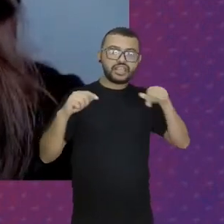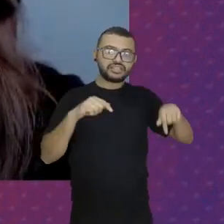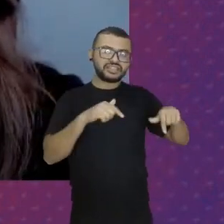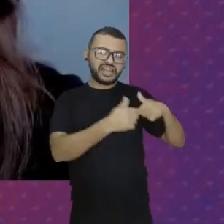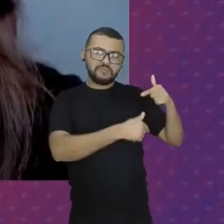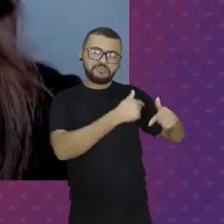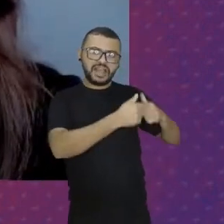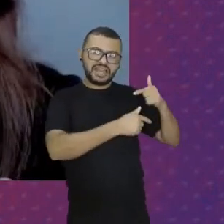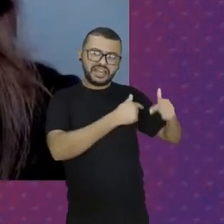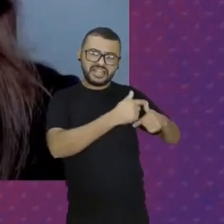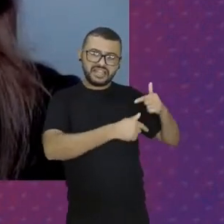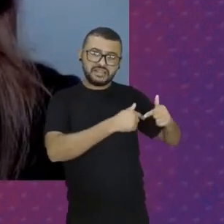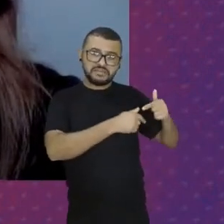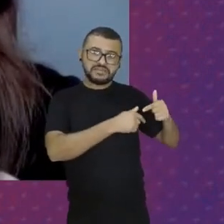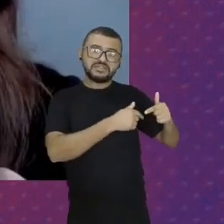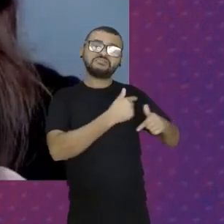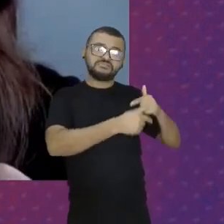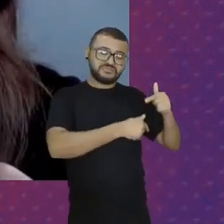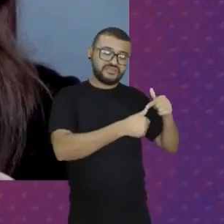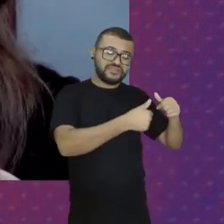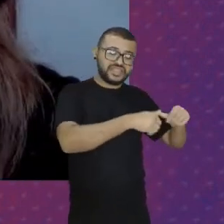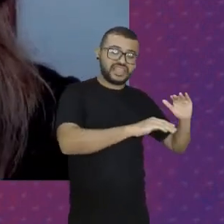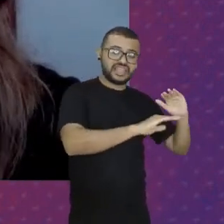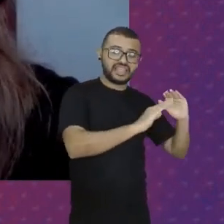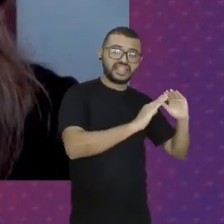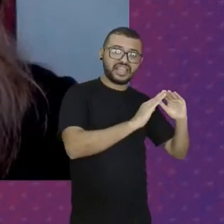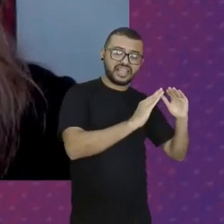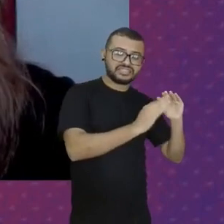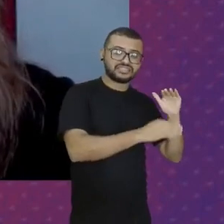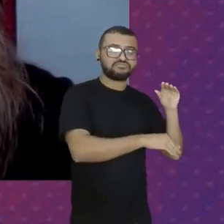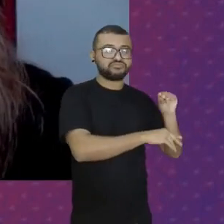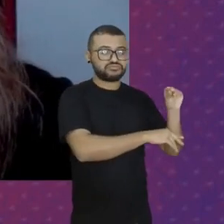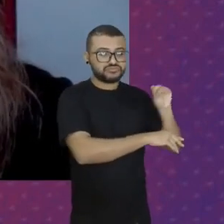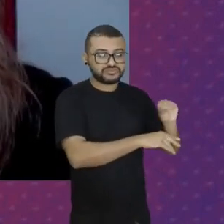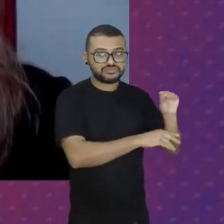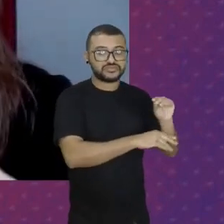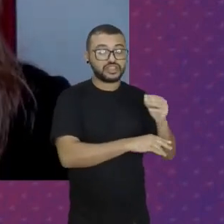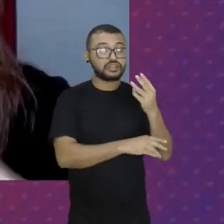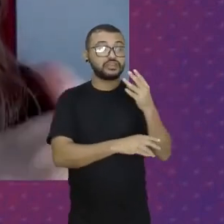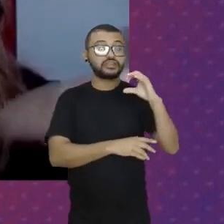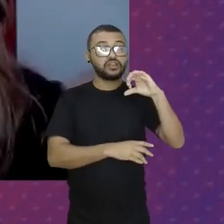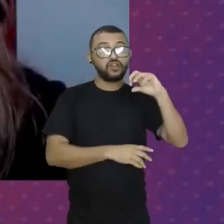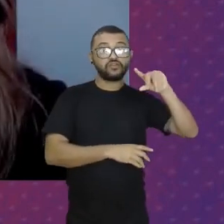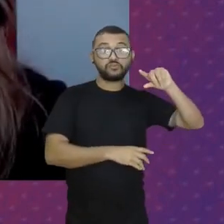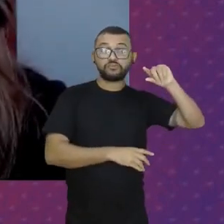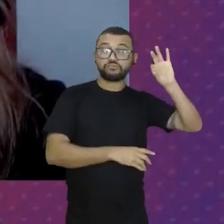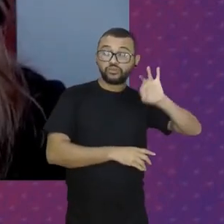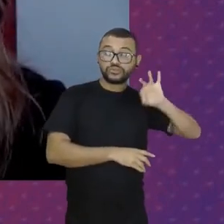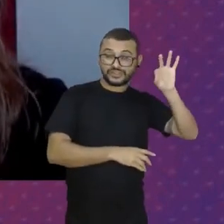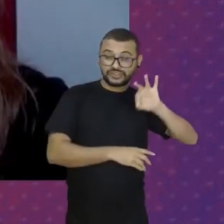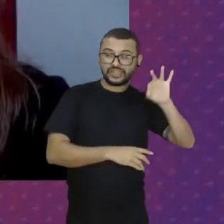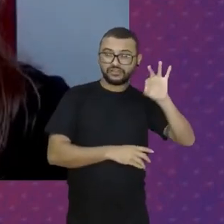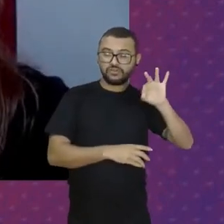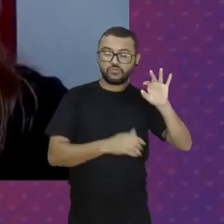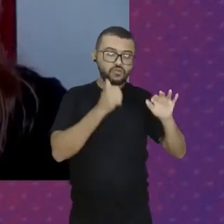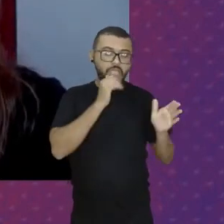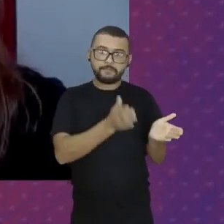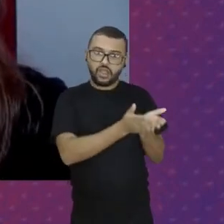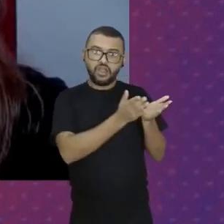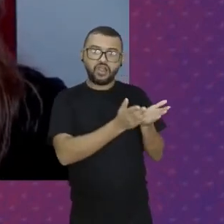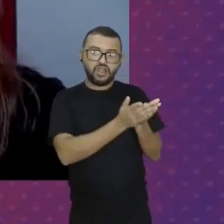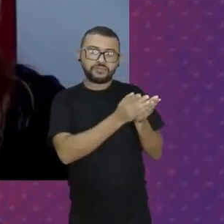trabalho doméstico e de cuidados não remunerados chega a 39%. Ou seja, as mulheres mais pobres,